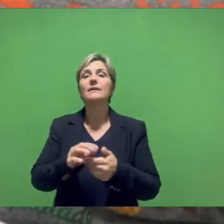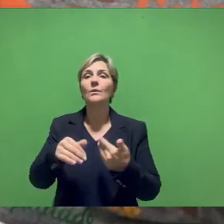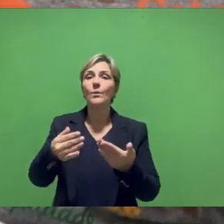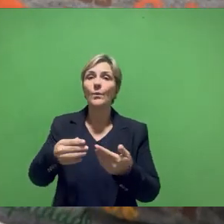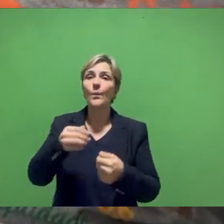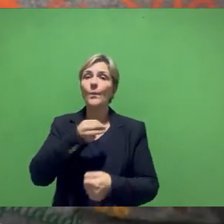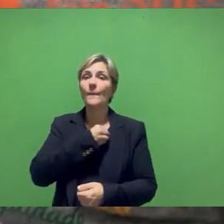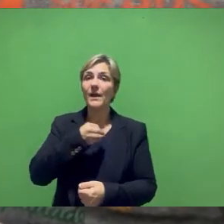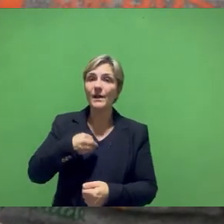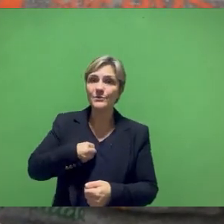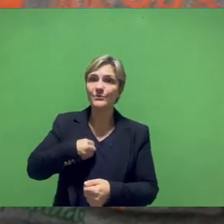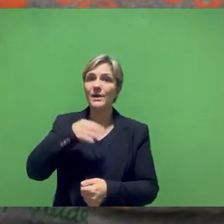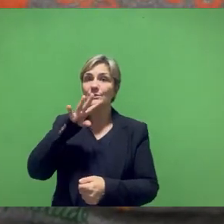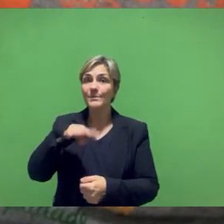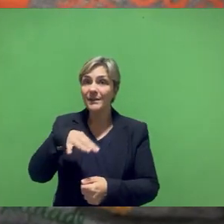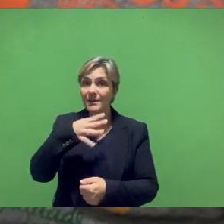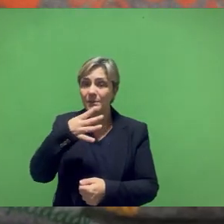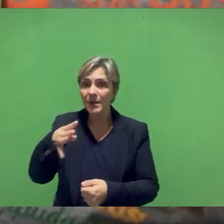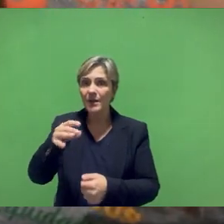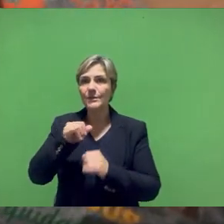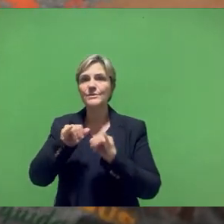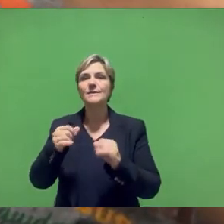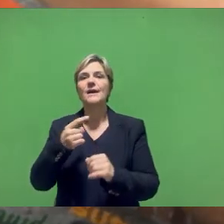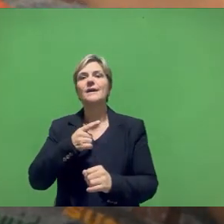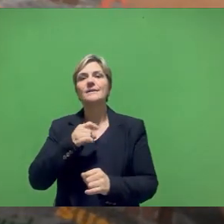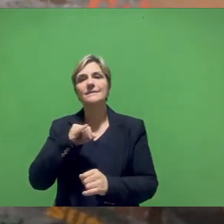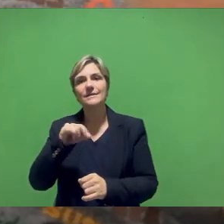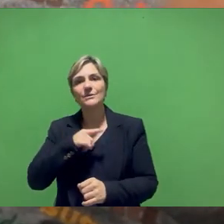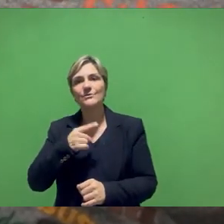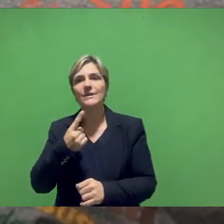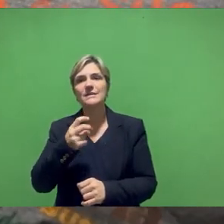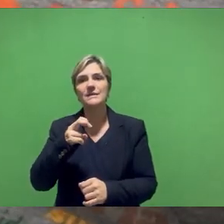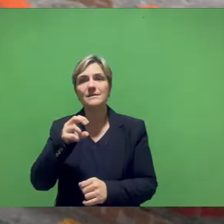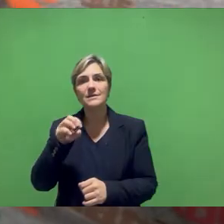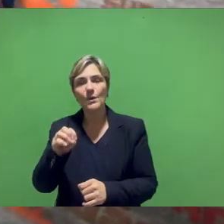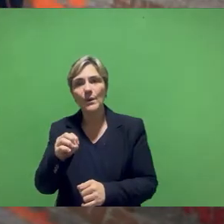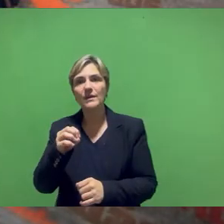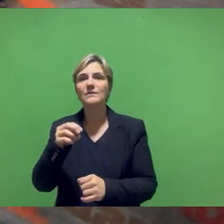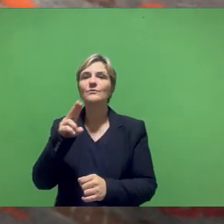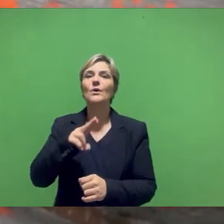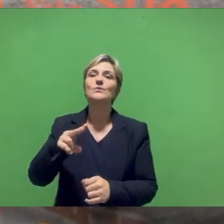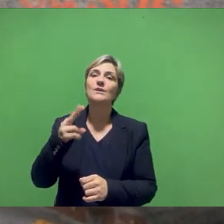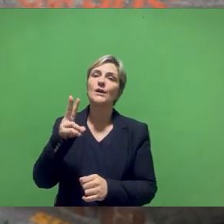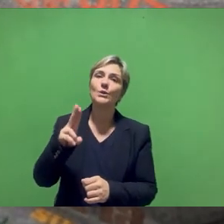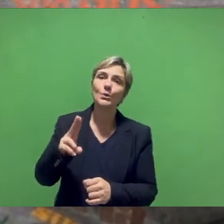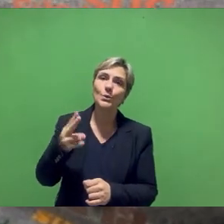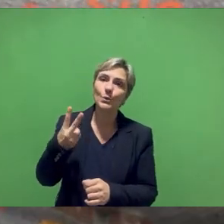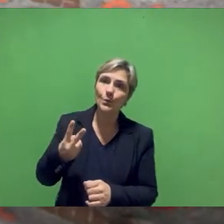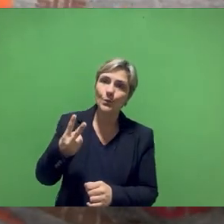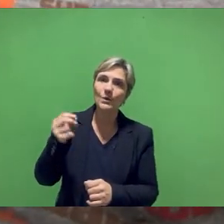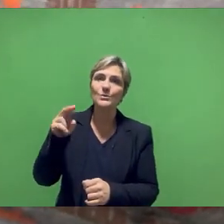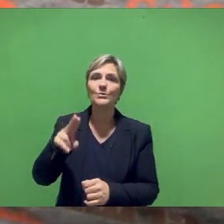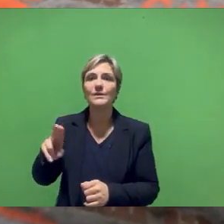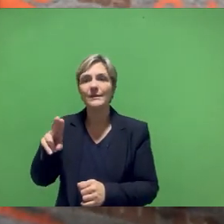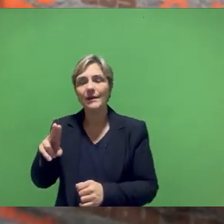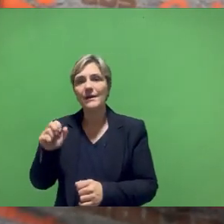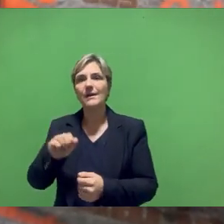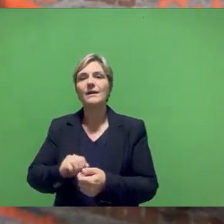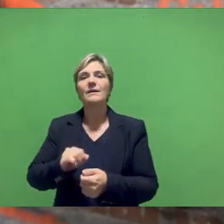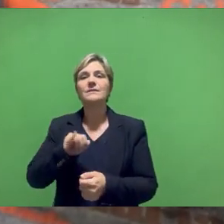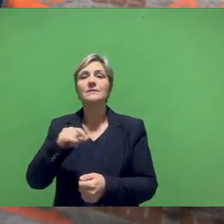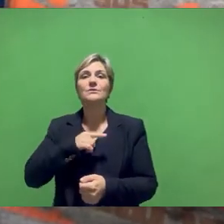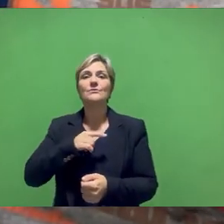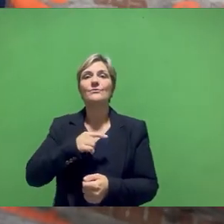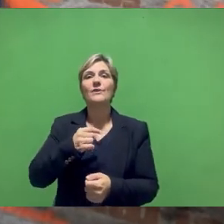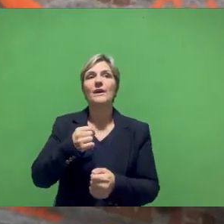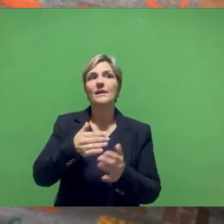uma tabelinha e diz, olha, se tiver 150 e 200, tu vai usar 2 unidades, digamos, né? Se tiver